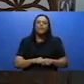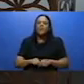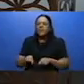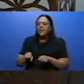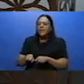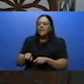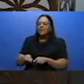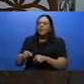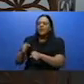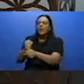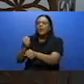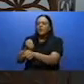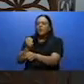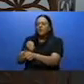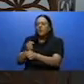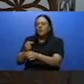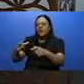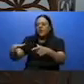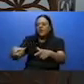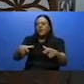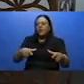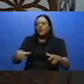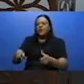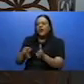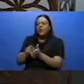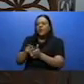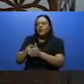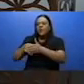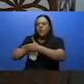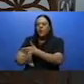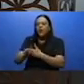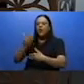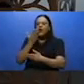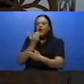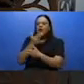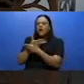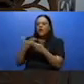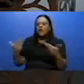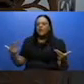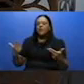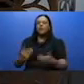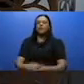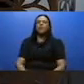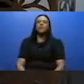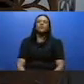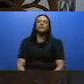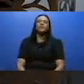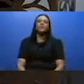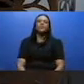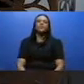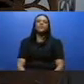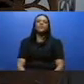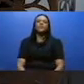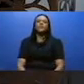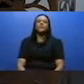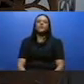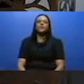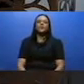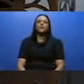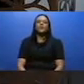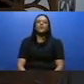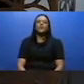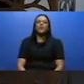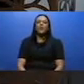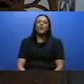nas aldeias. Então, eles começaram a construir lugares para armazenar aquele alimento produzido. E com